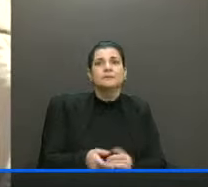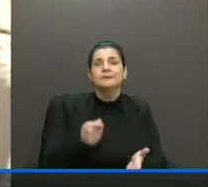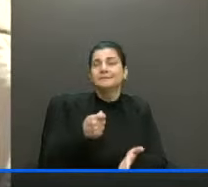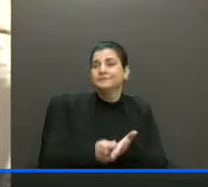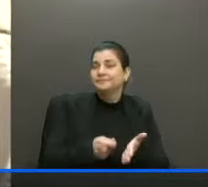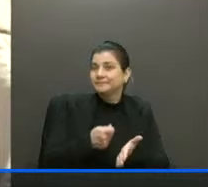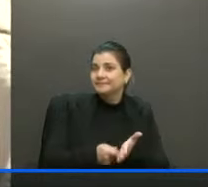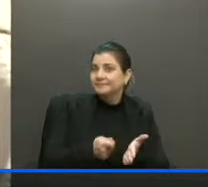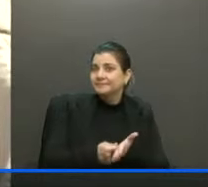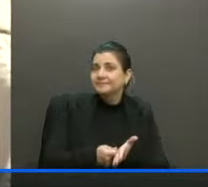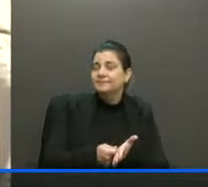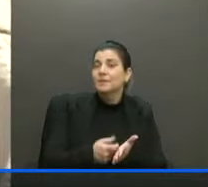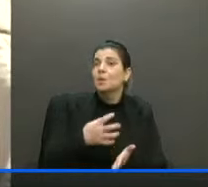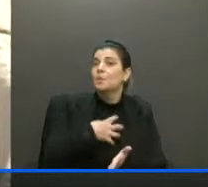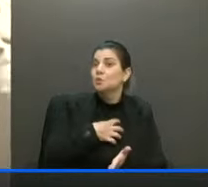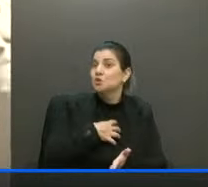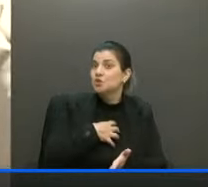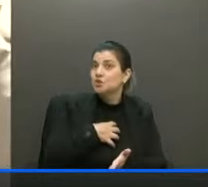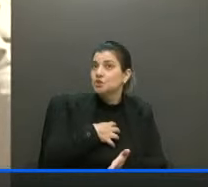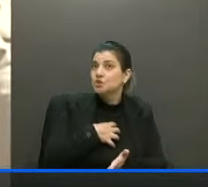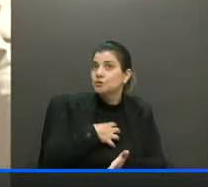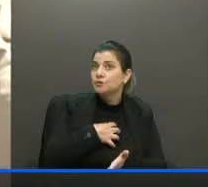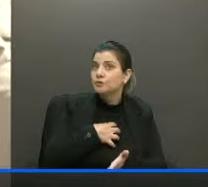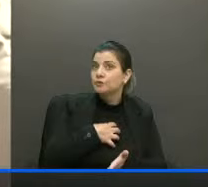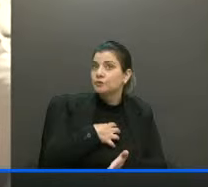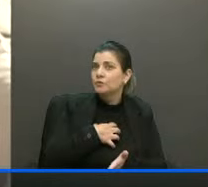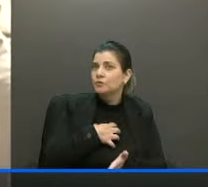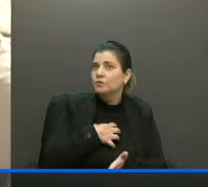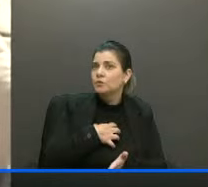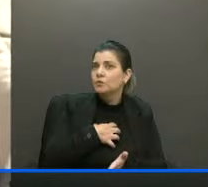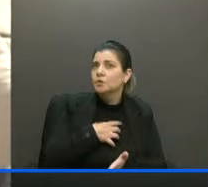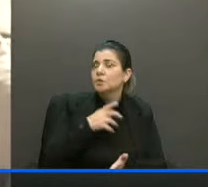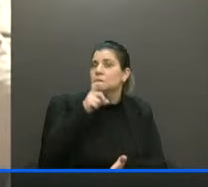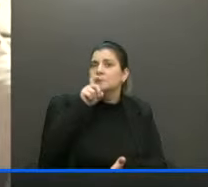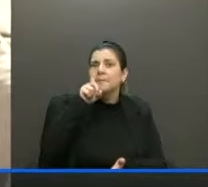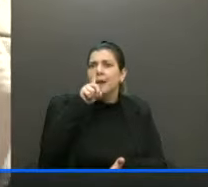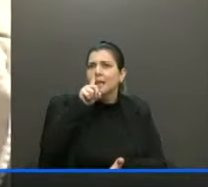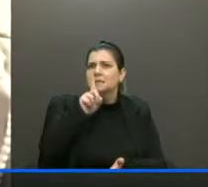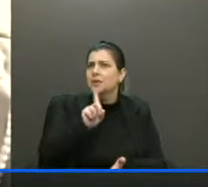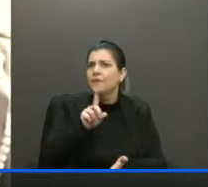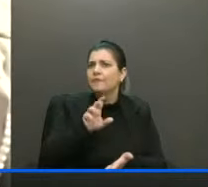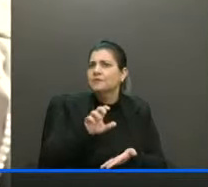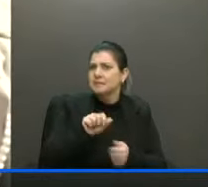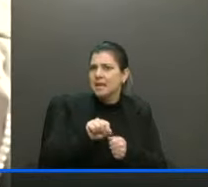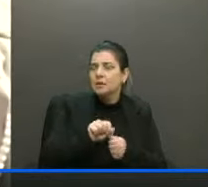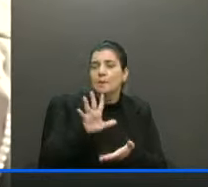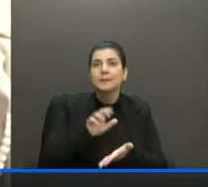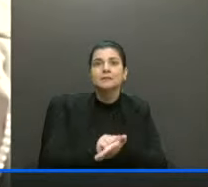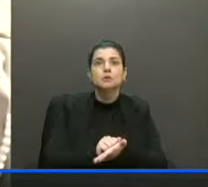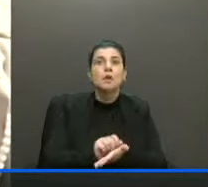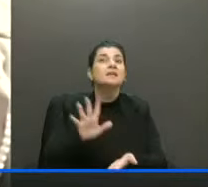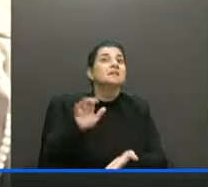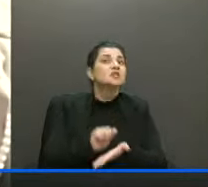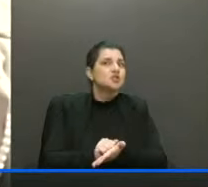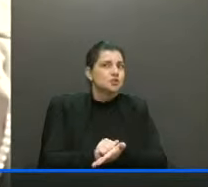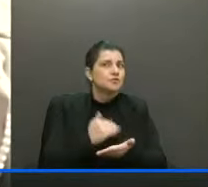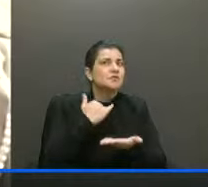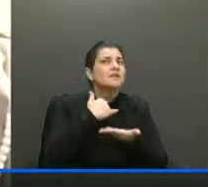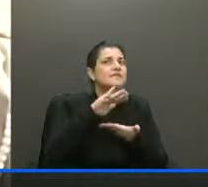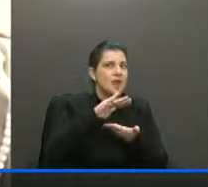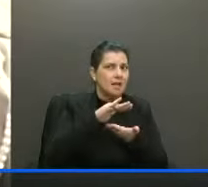dos motivos pelo qual os pais não fizeram a matrícula. Esses registros vão ser enviados ao Conselho Tutelar